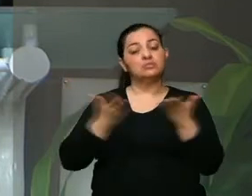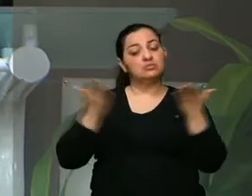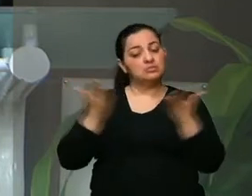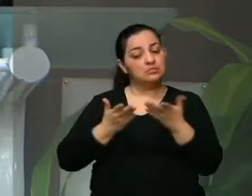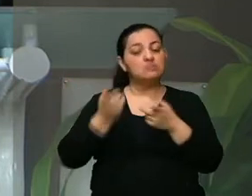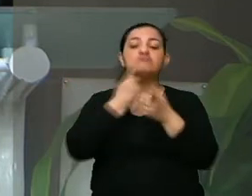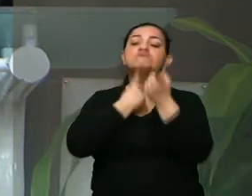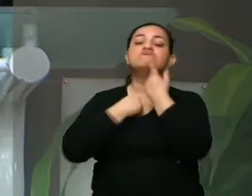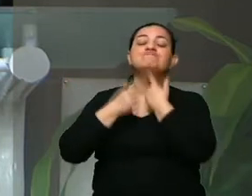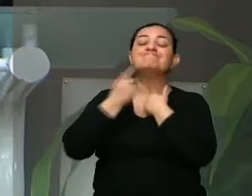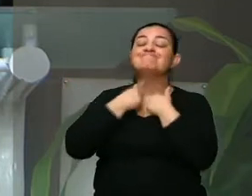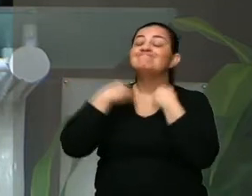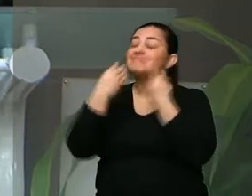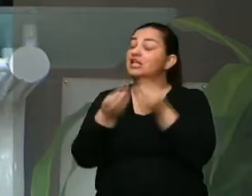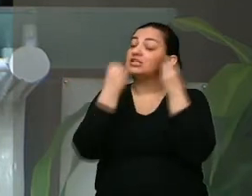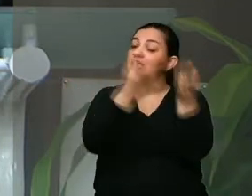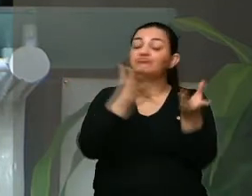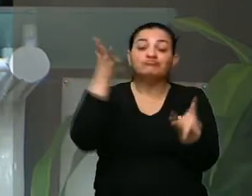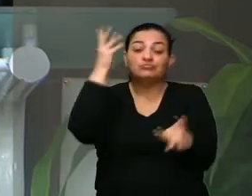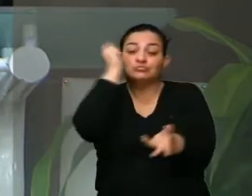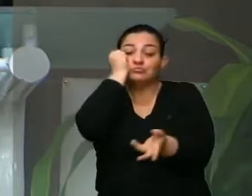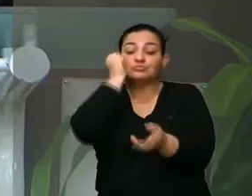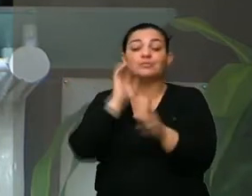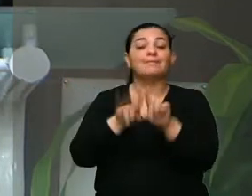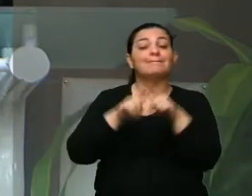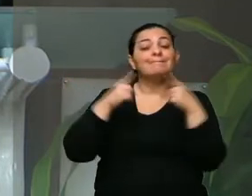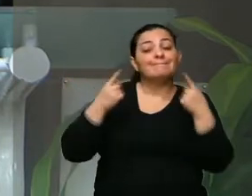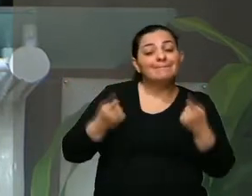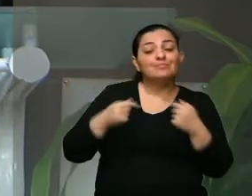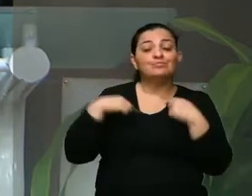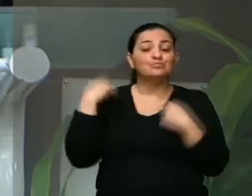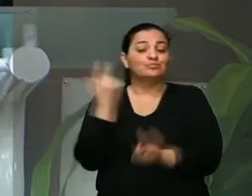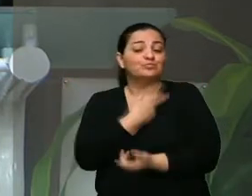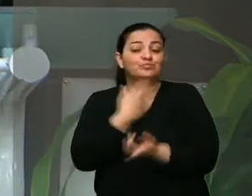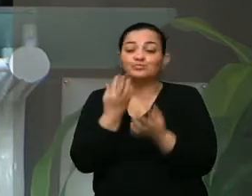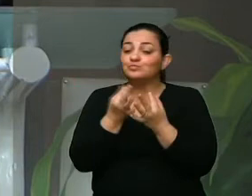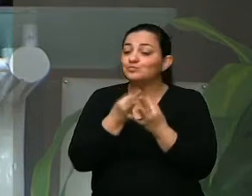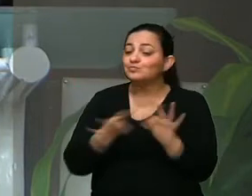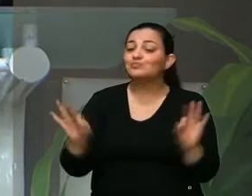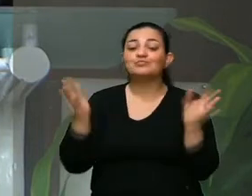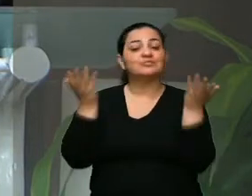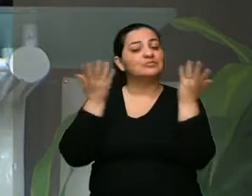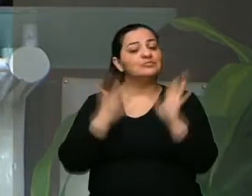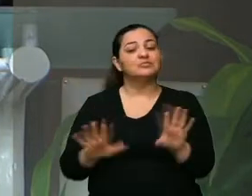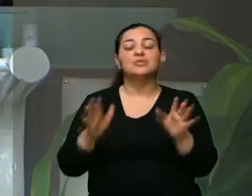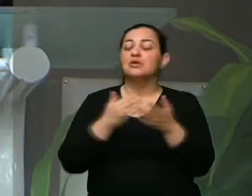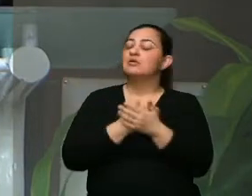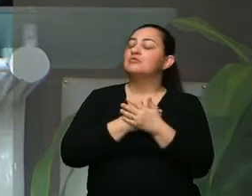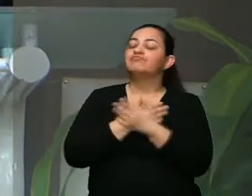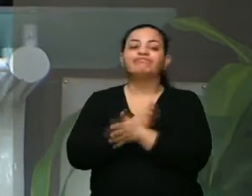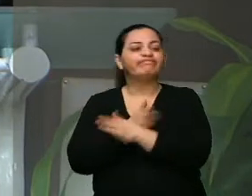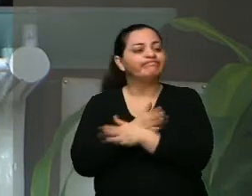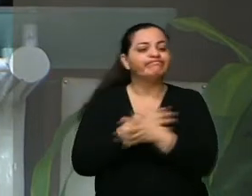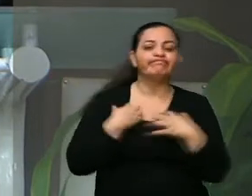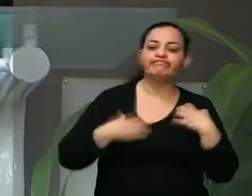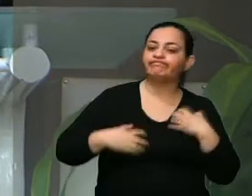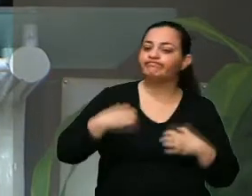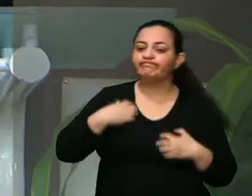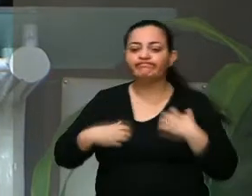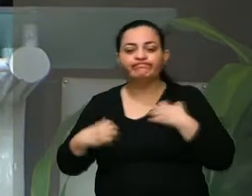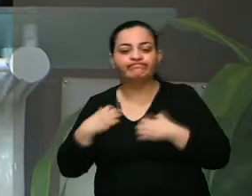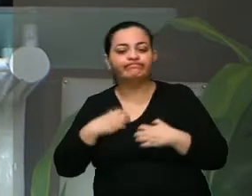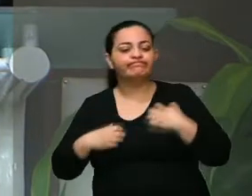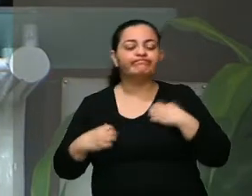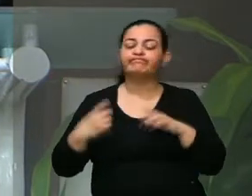deseja dar lhe a adoção mas nós simplesmente não nos a que tamos não